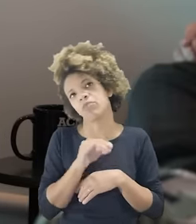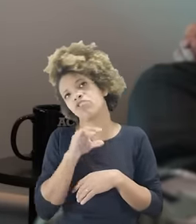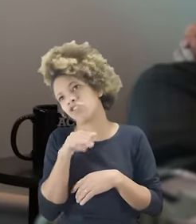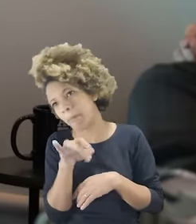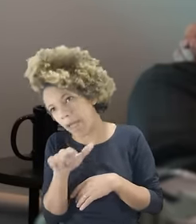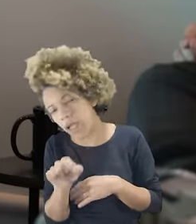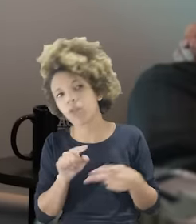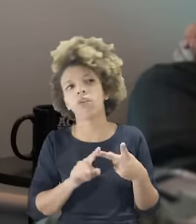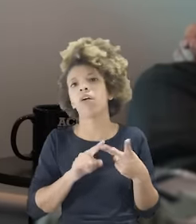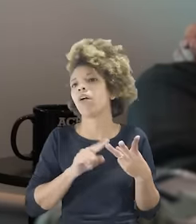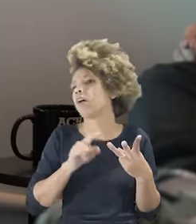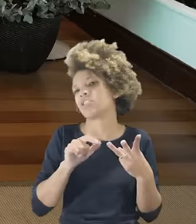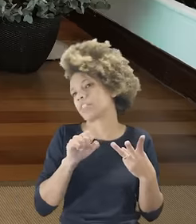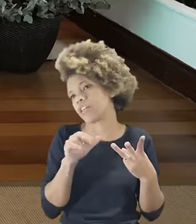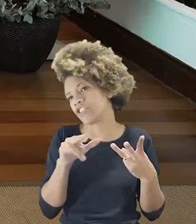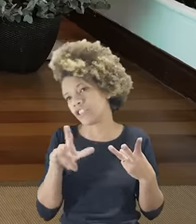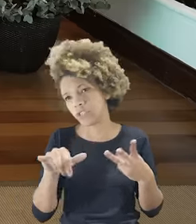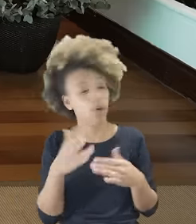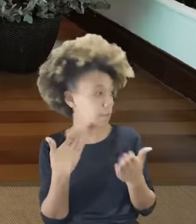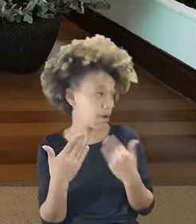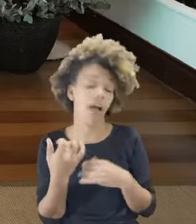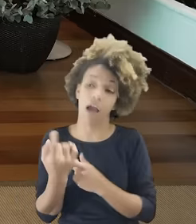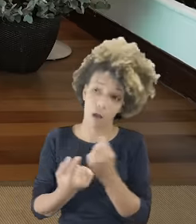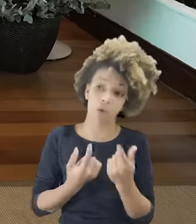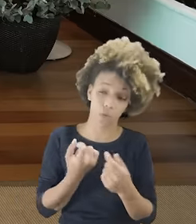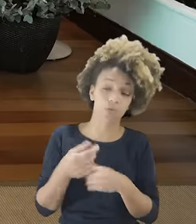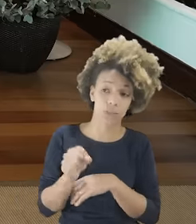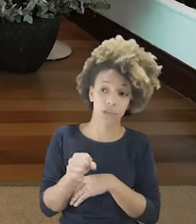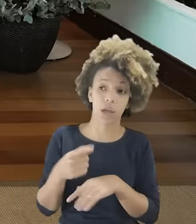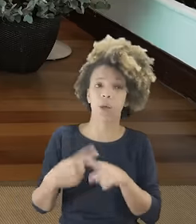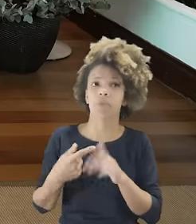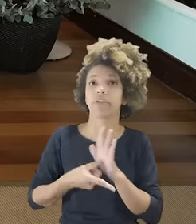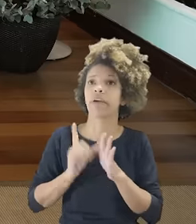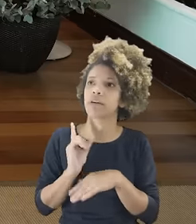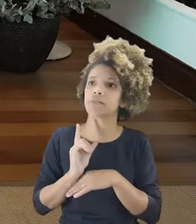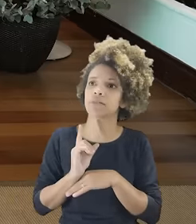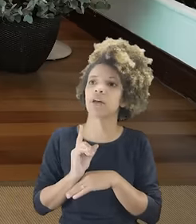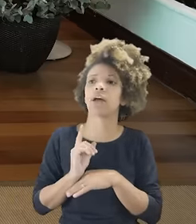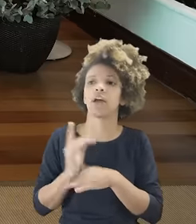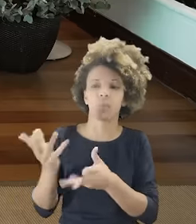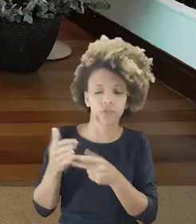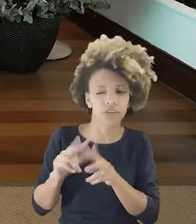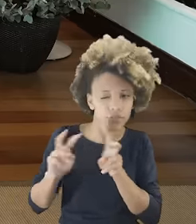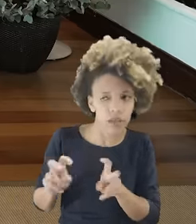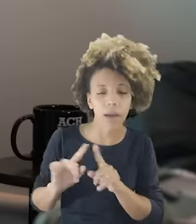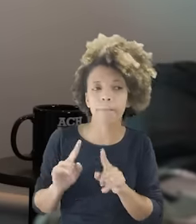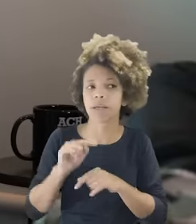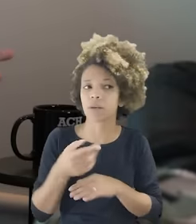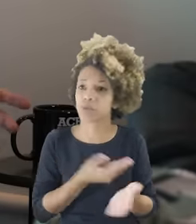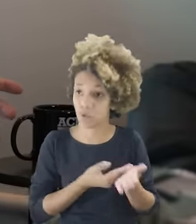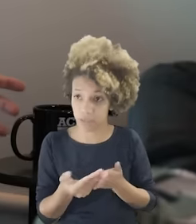Reymond Serginho Groisman do nada e vocês batem papo alguns sim Porque antes eu Eu puxava mais assunto